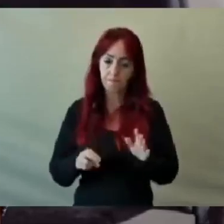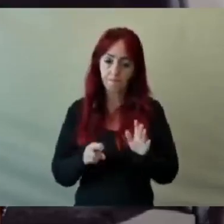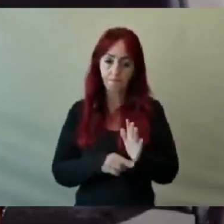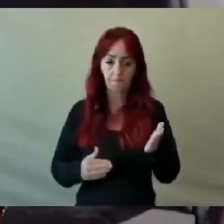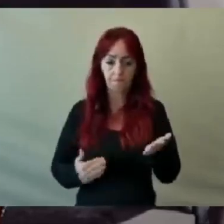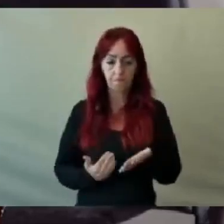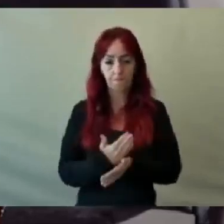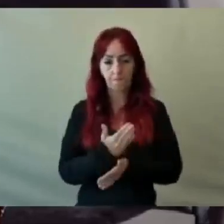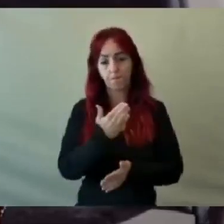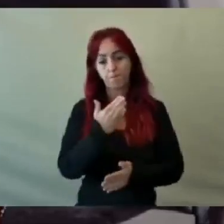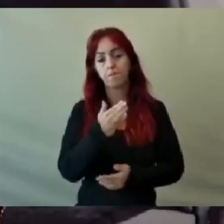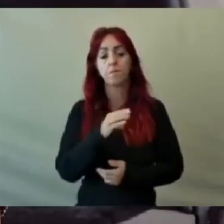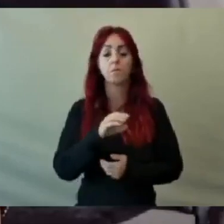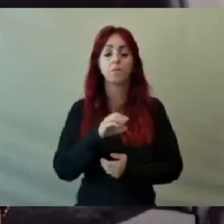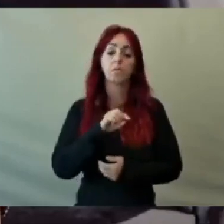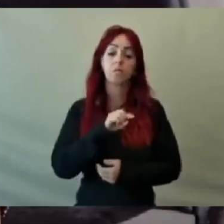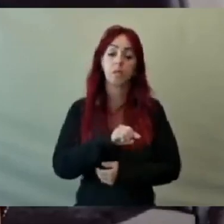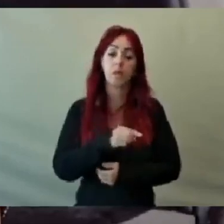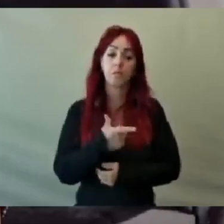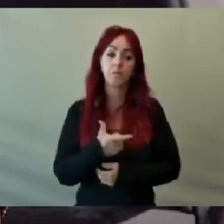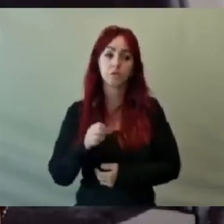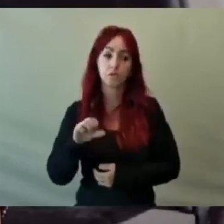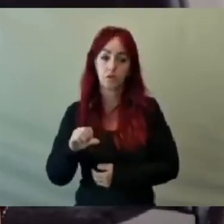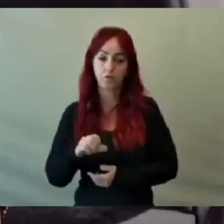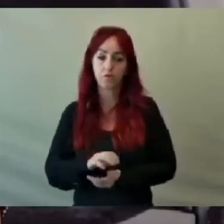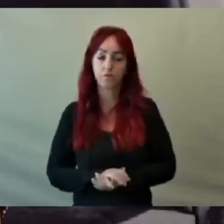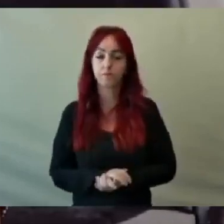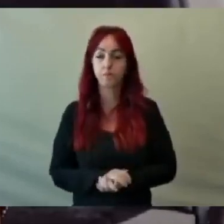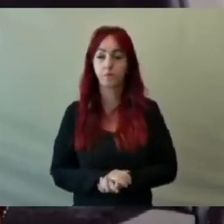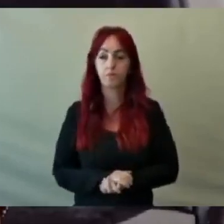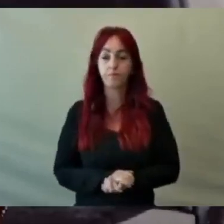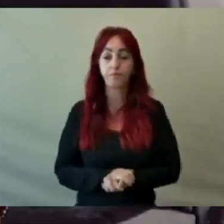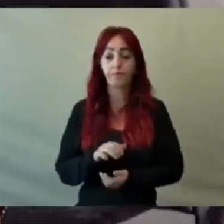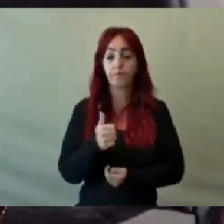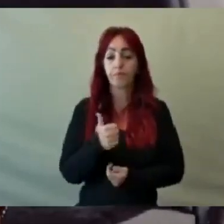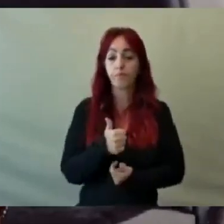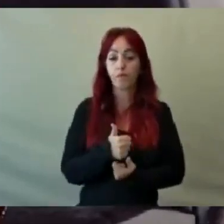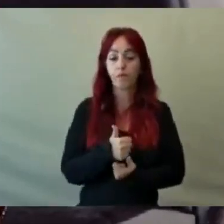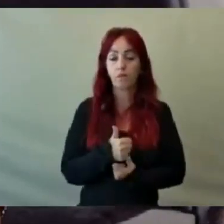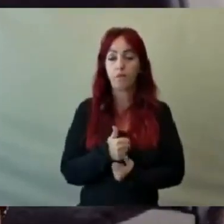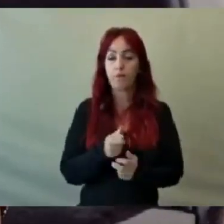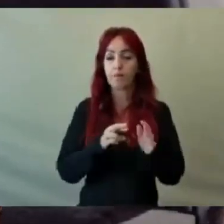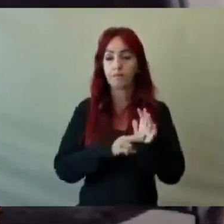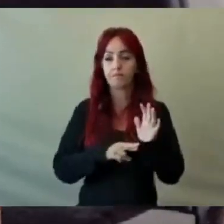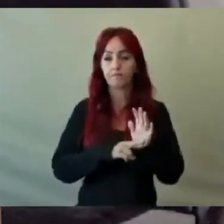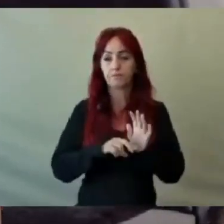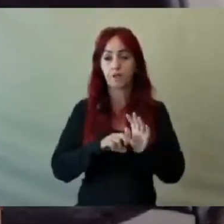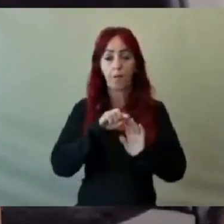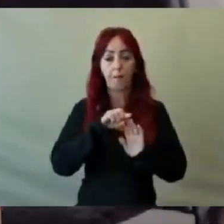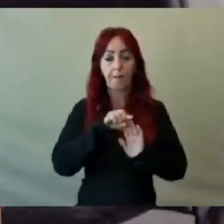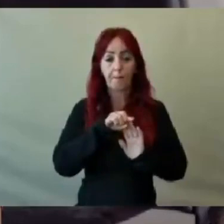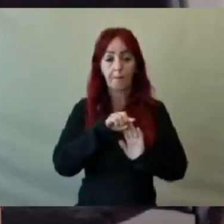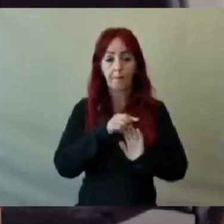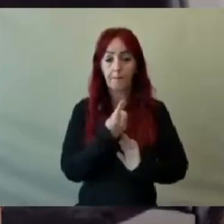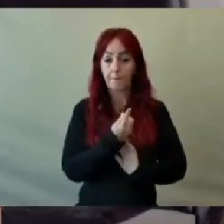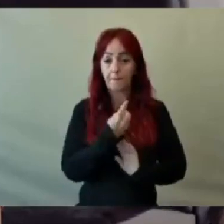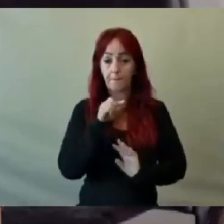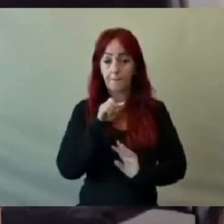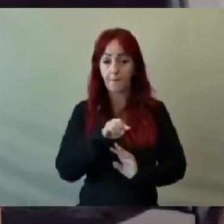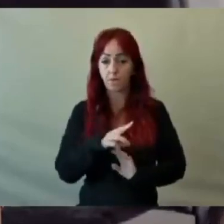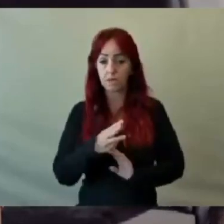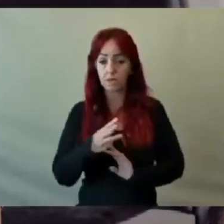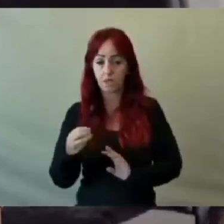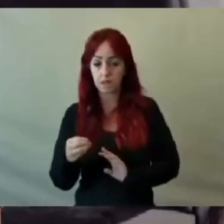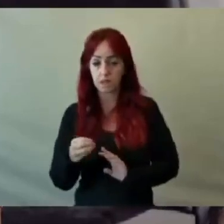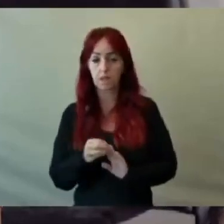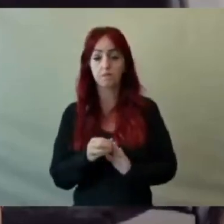1029-2024. 11. Requerimento de comissão 1030-2024, turno único. Solicitação, pedido de informação, destinatário, Secretaria